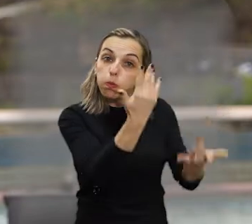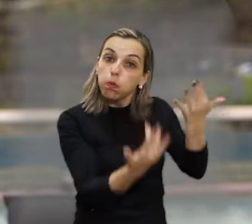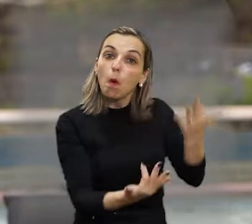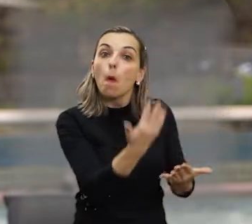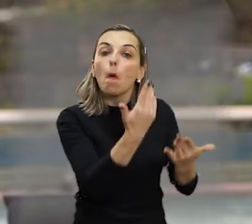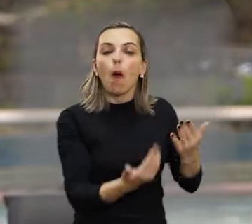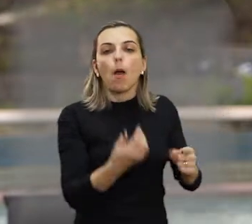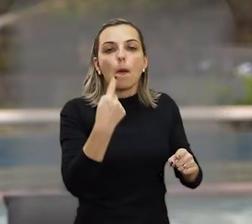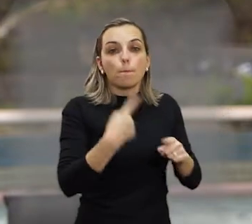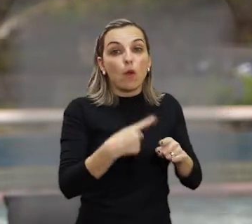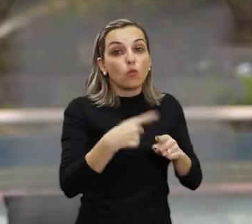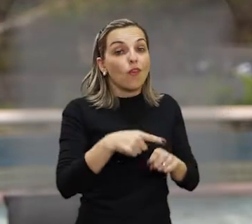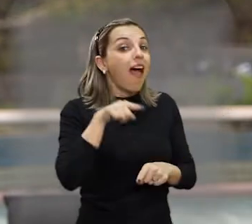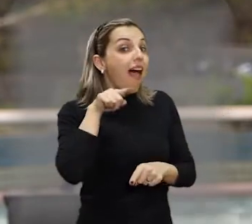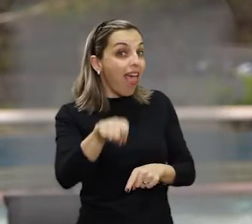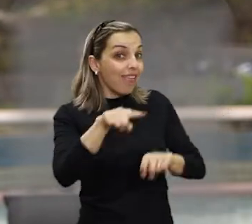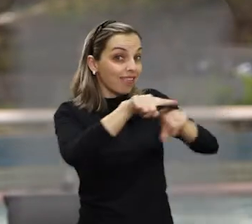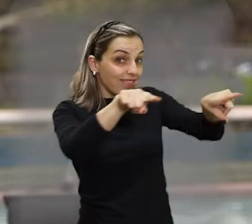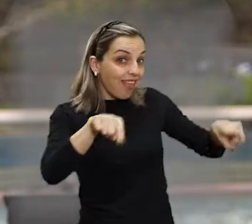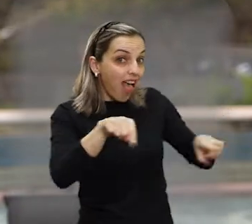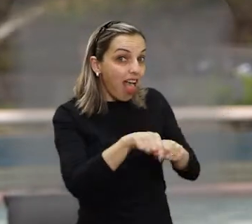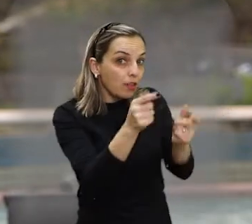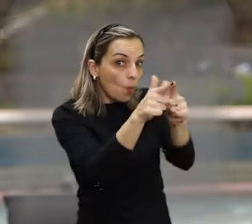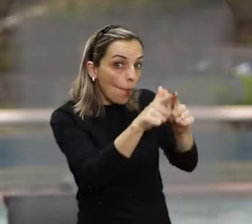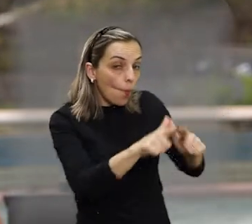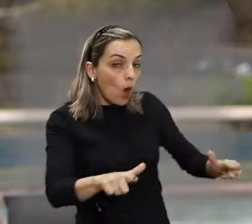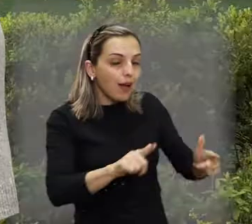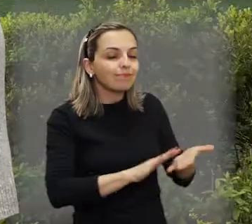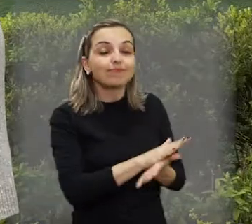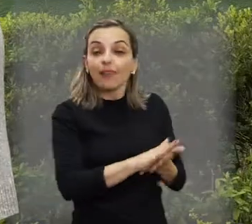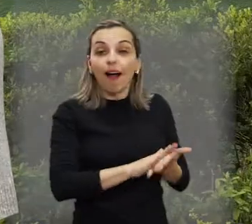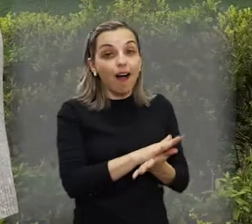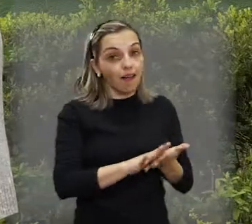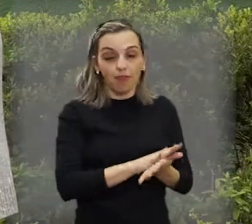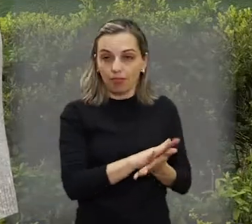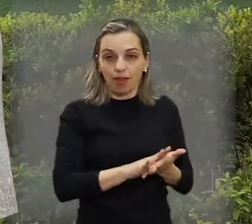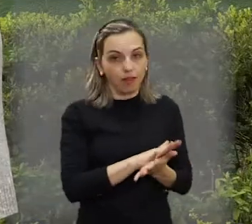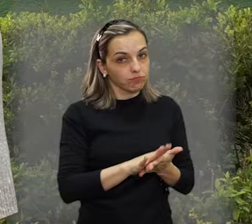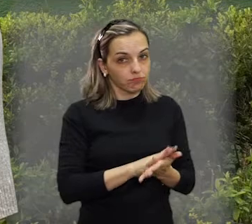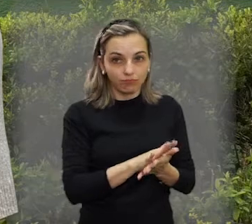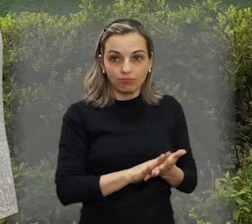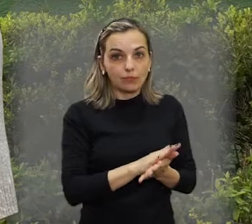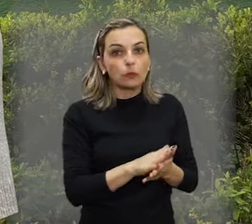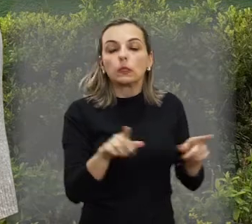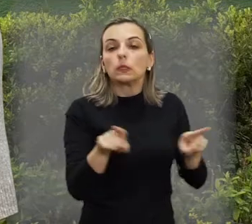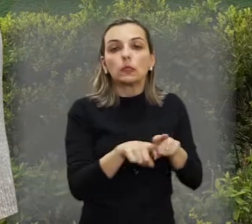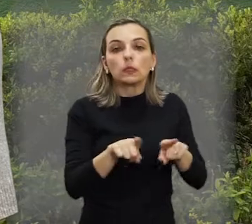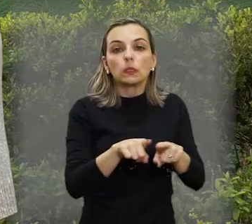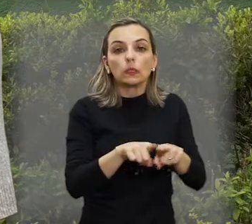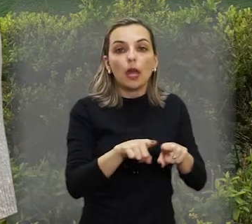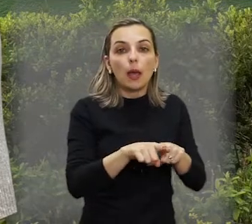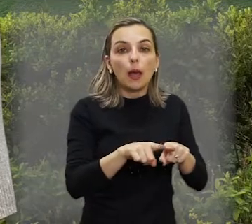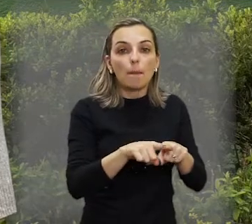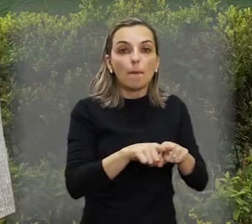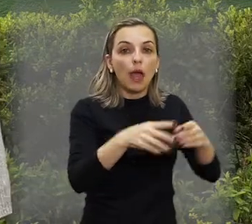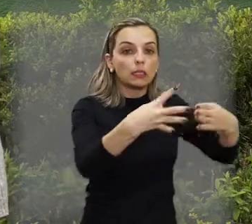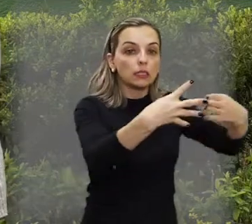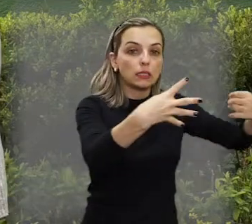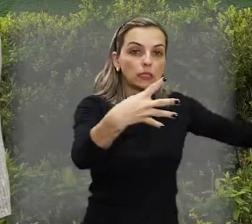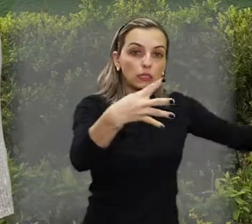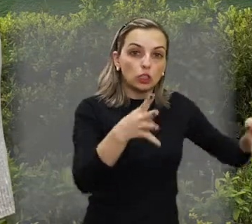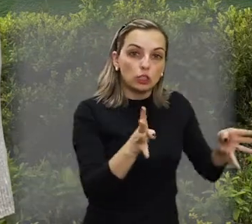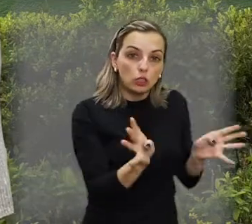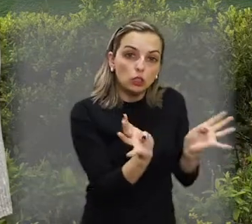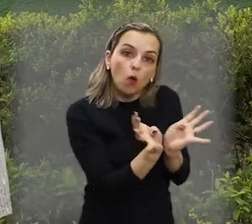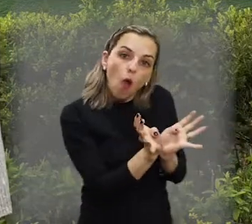área queimada. Então a legislação, ela atribui a responsabilidade da queimada ao proprietário do imóvel. Com